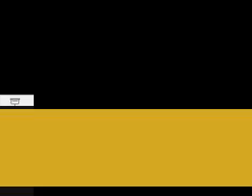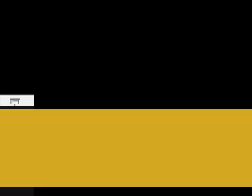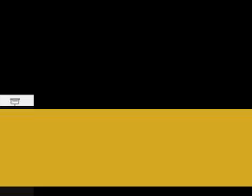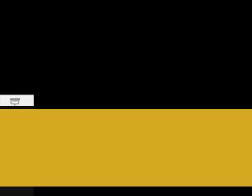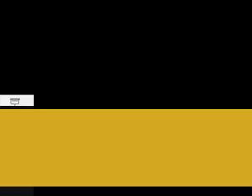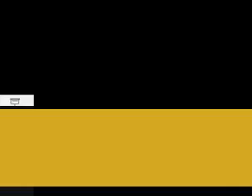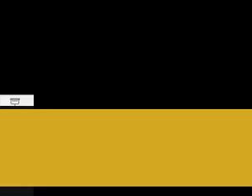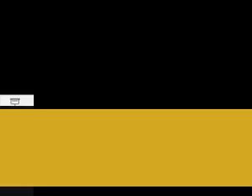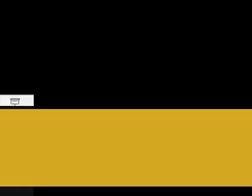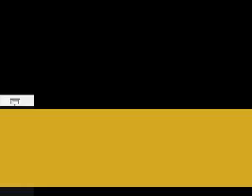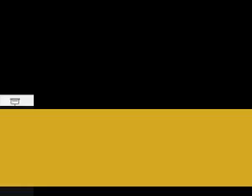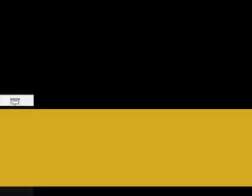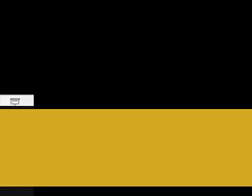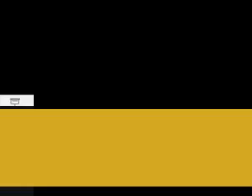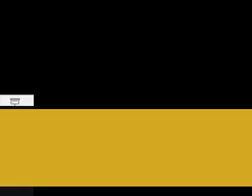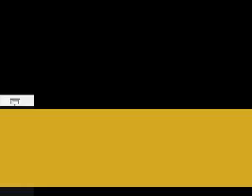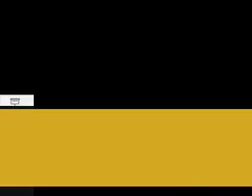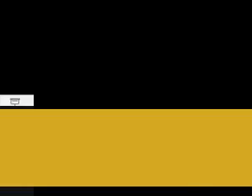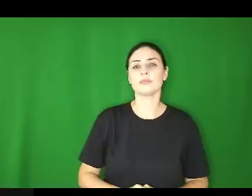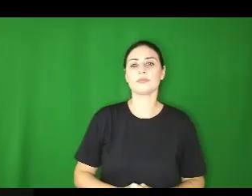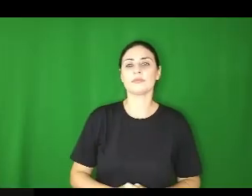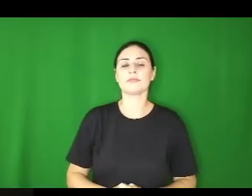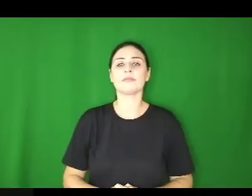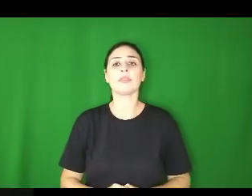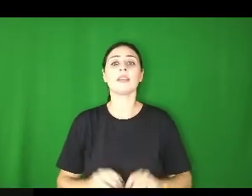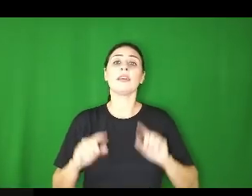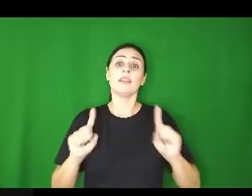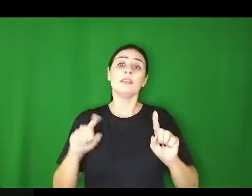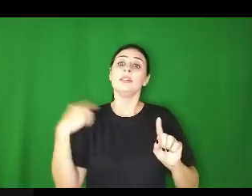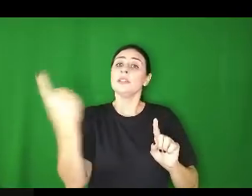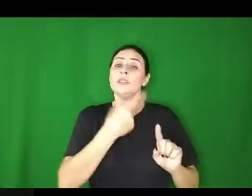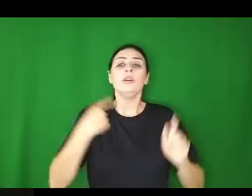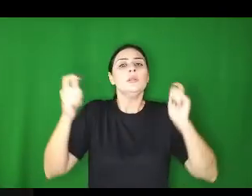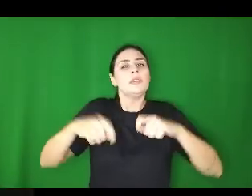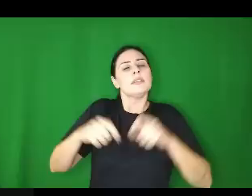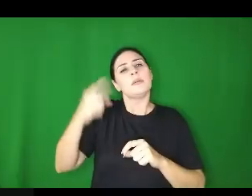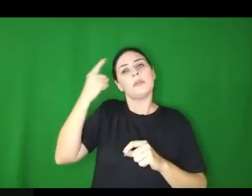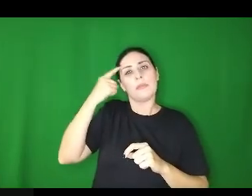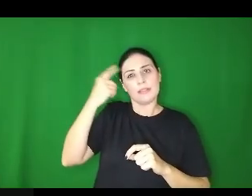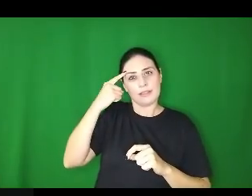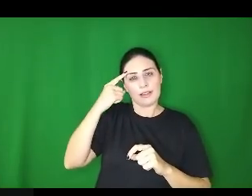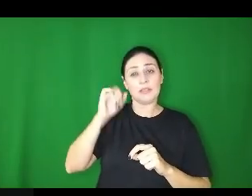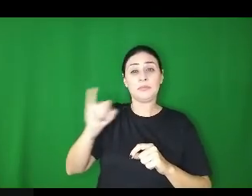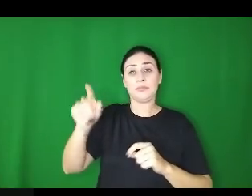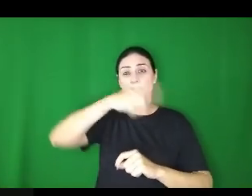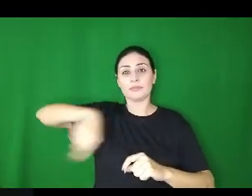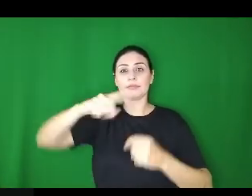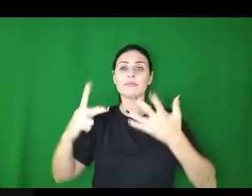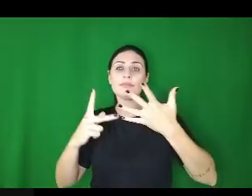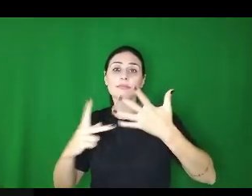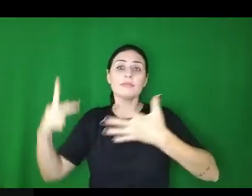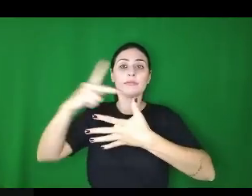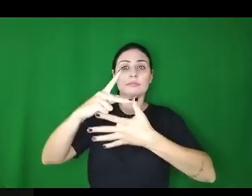de uma coisa mais honesta conosco mesmo e com as condições que nós temos. Então, quando a gente pensa